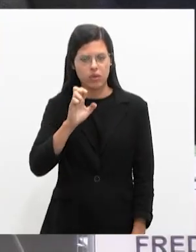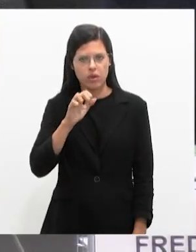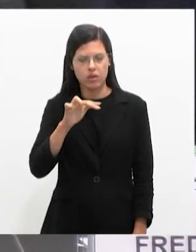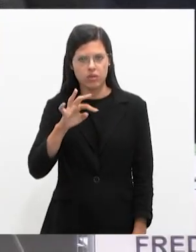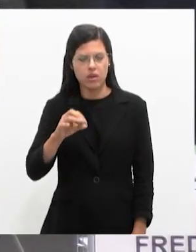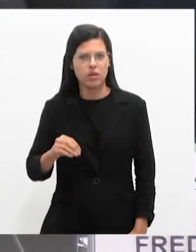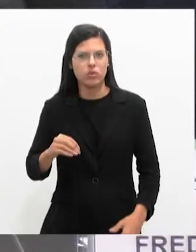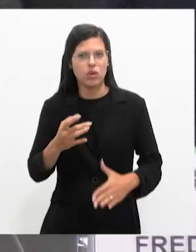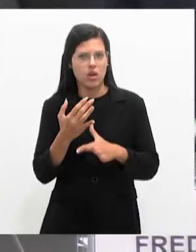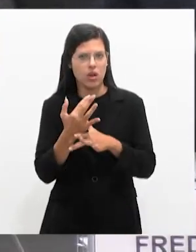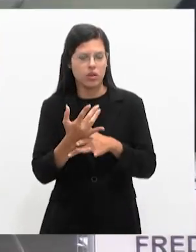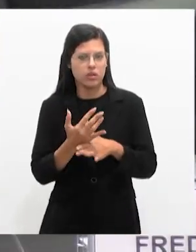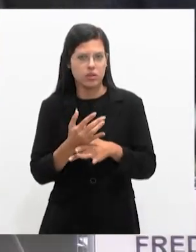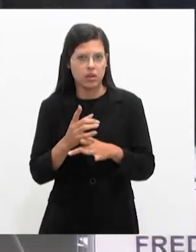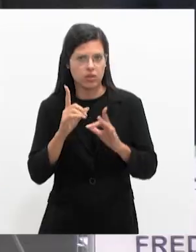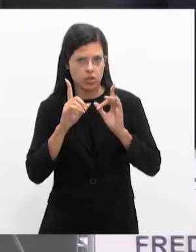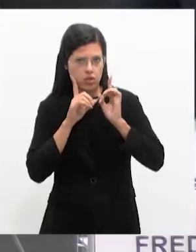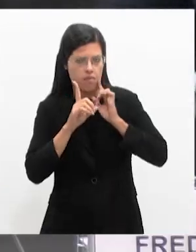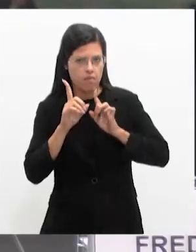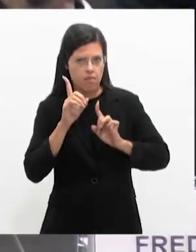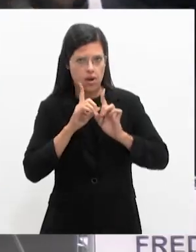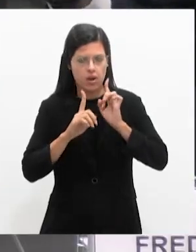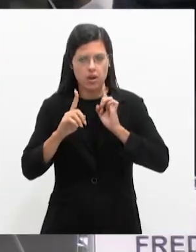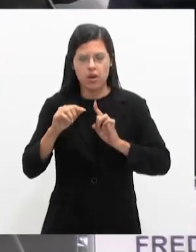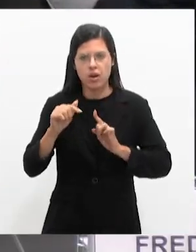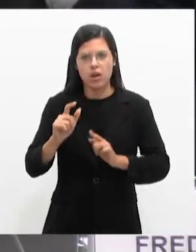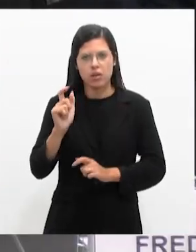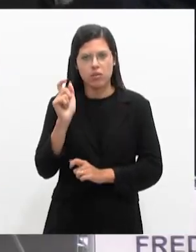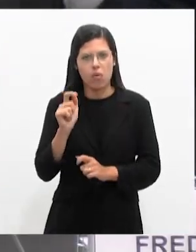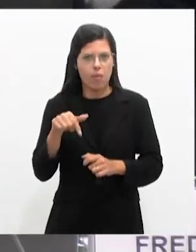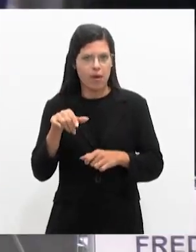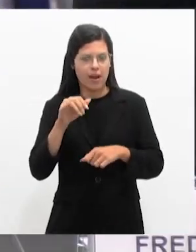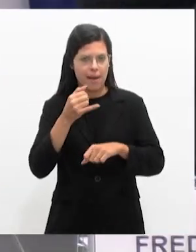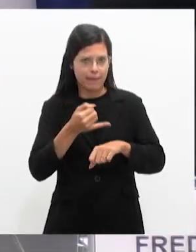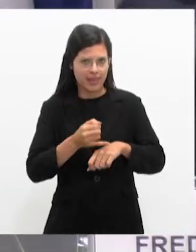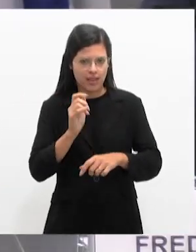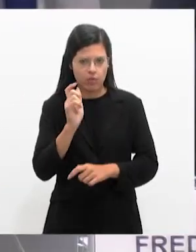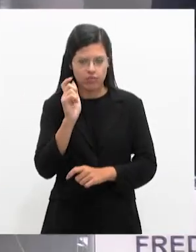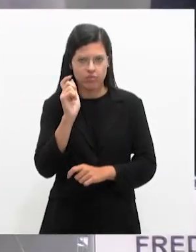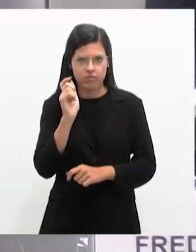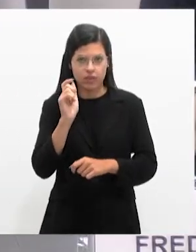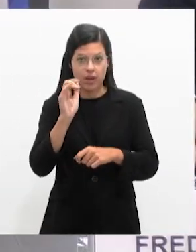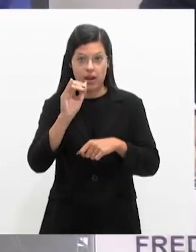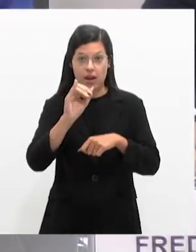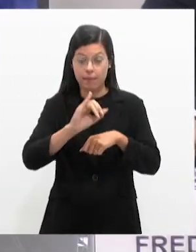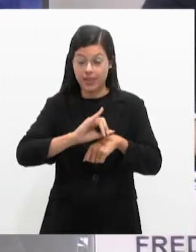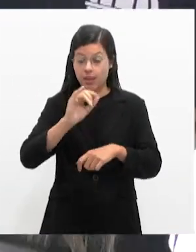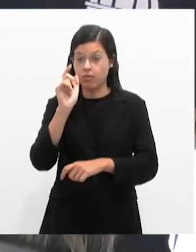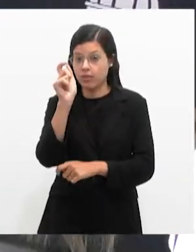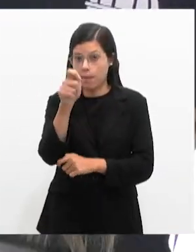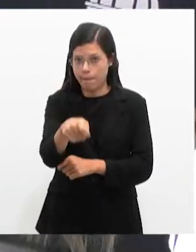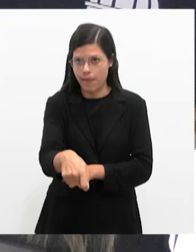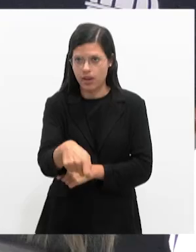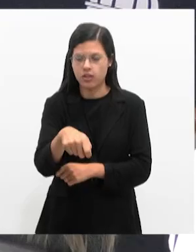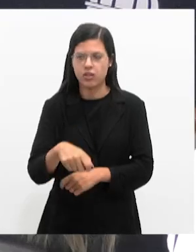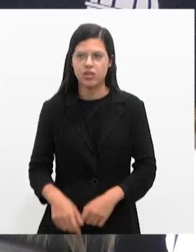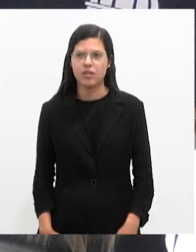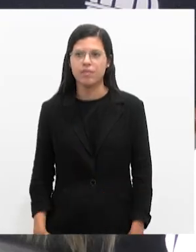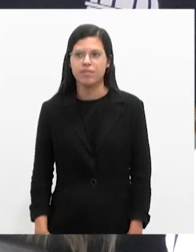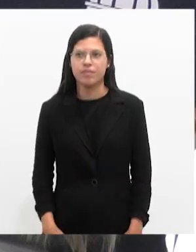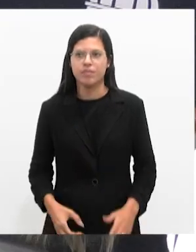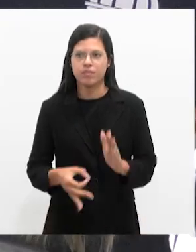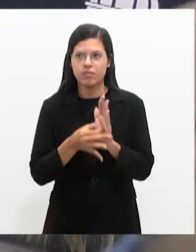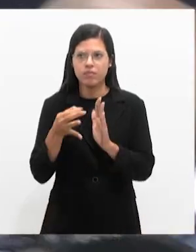de Maricá como a capital da pesca artesanal do estado do Rio de Janeiro, para parecer deputada Élica Takimoto. Pela juridicidade, presidente.